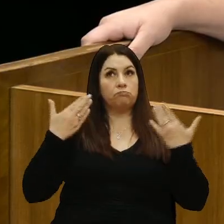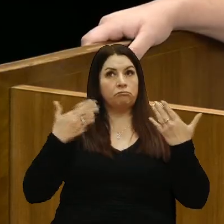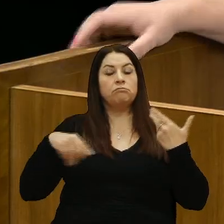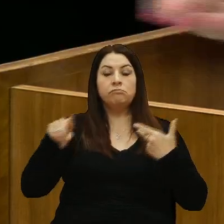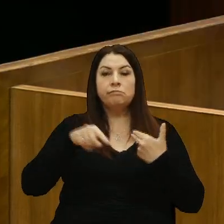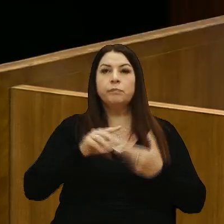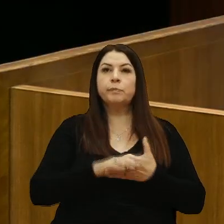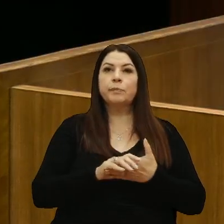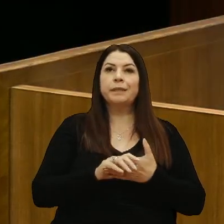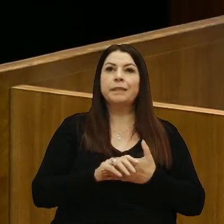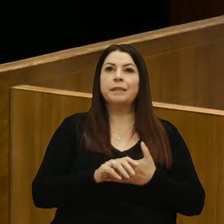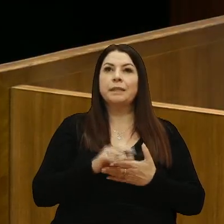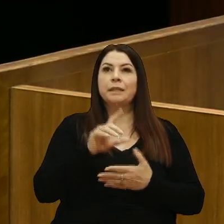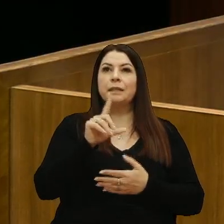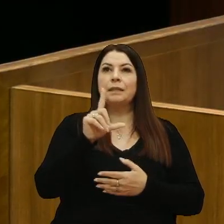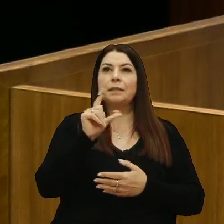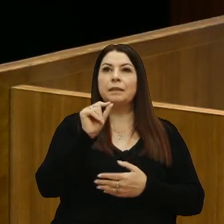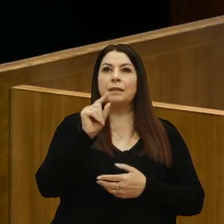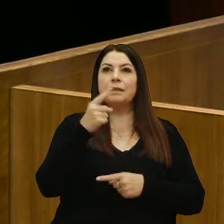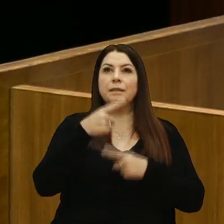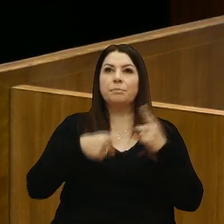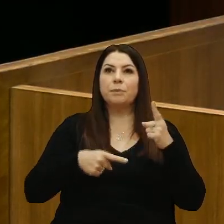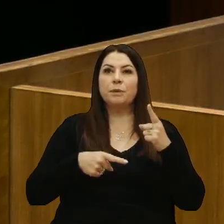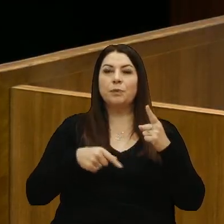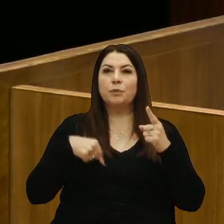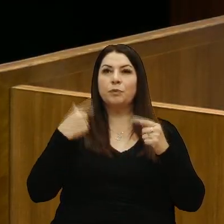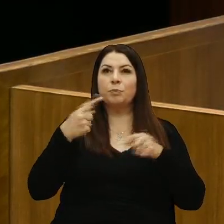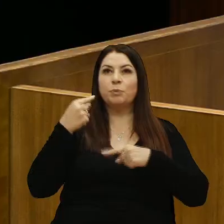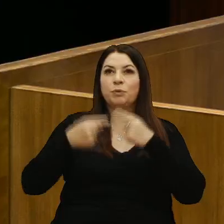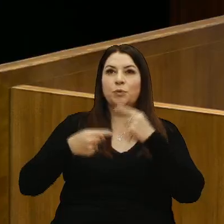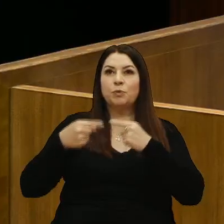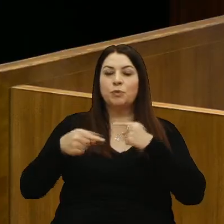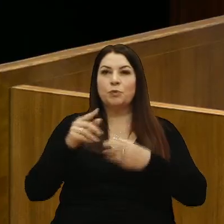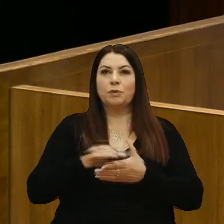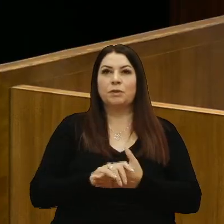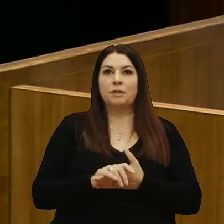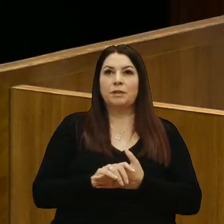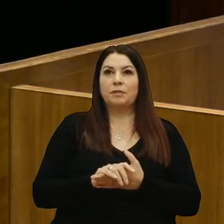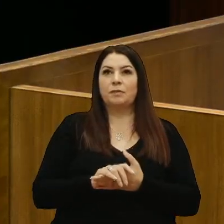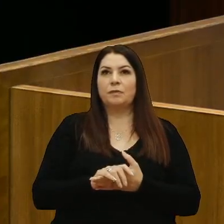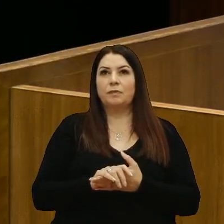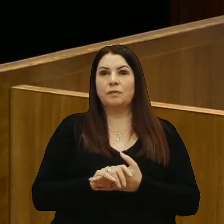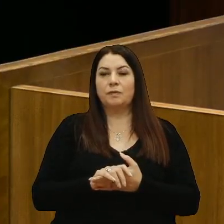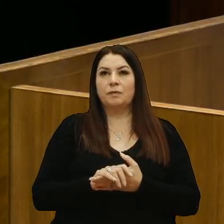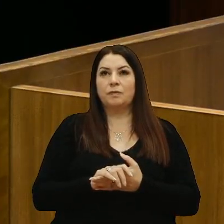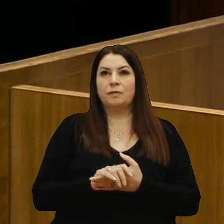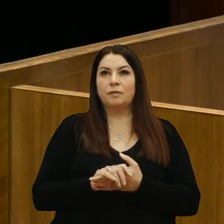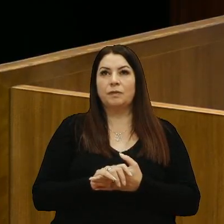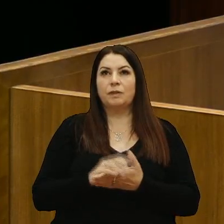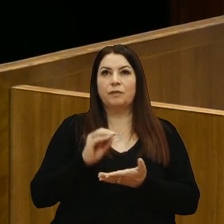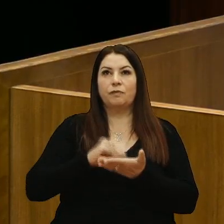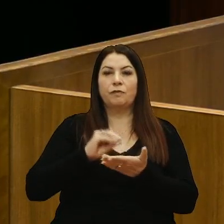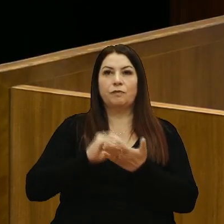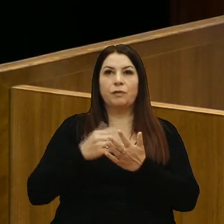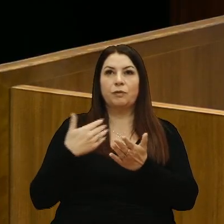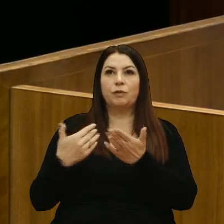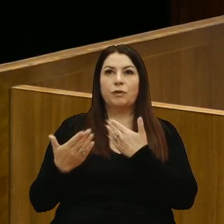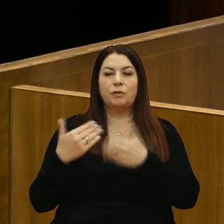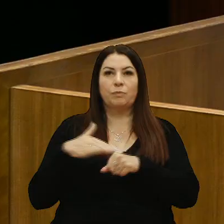surpresa às 10h31, né, enquanto estávamos discutindo a questão da falta de